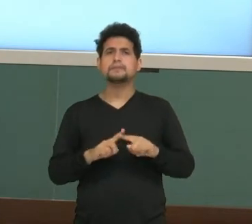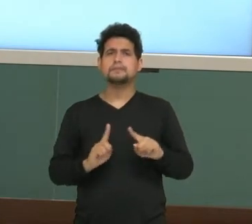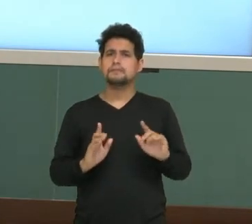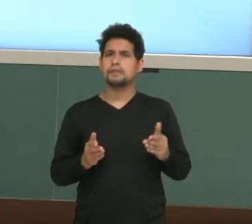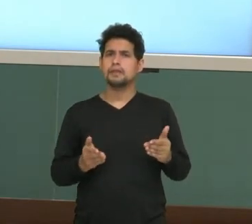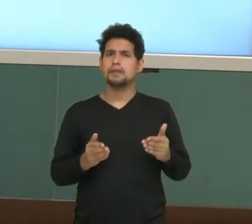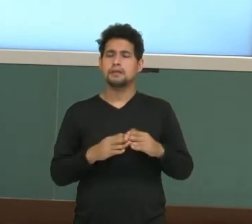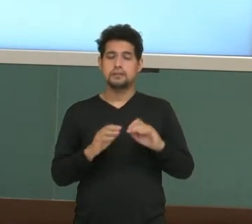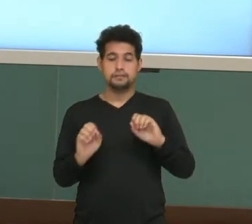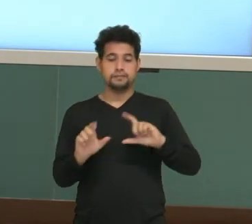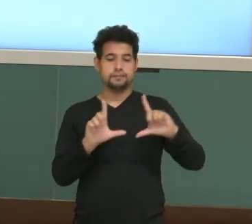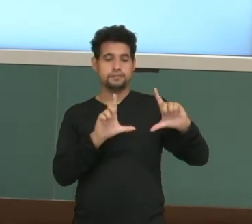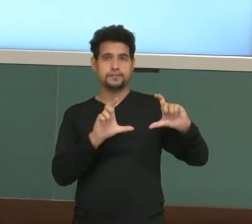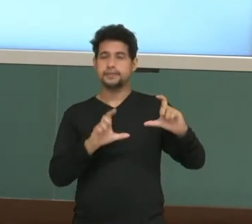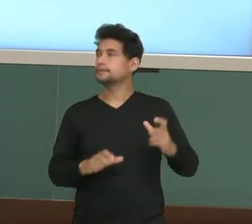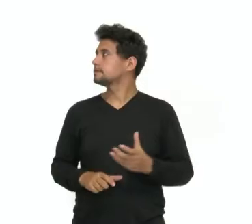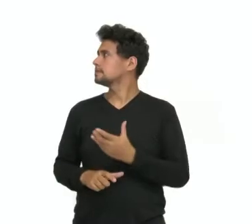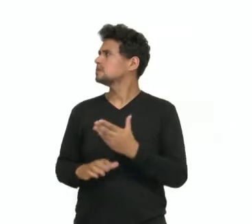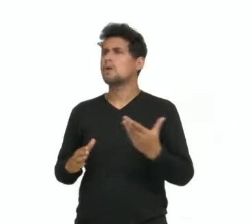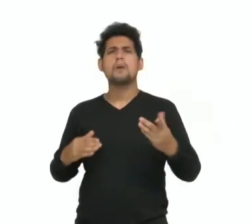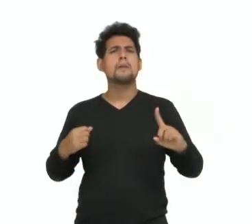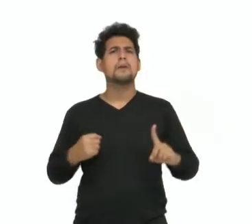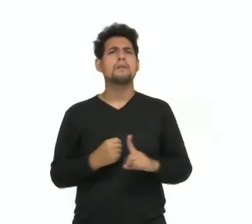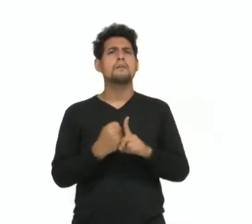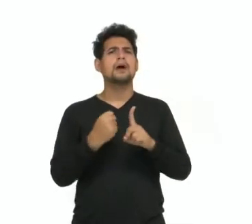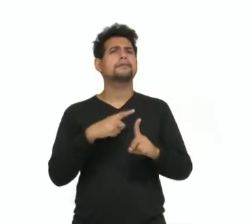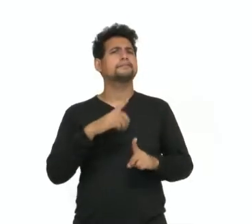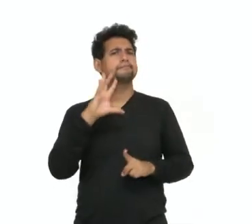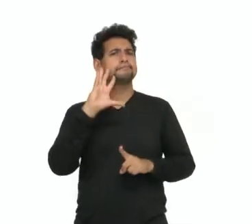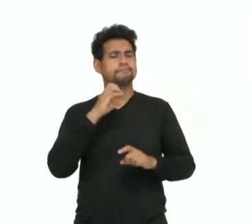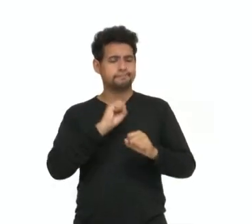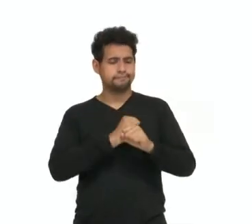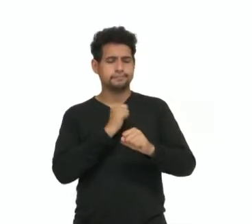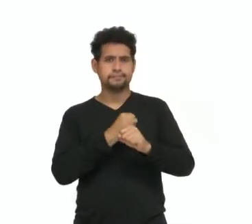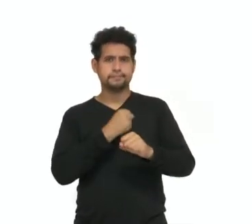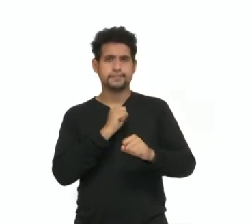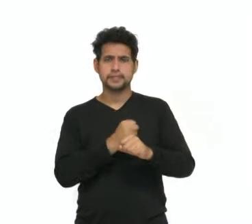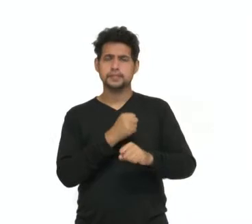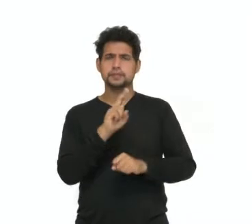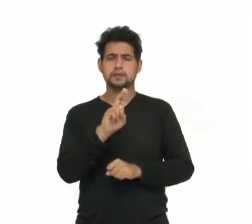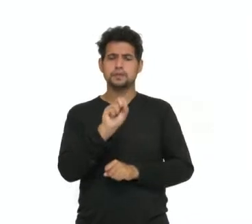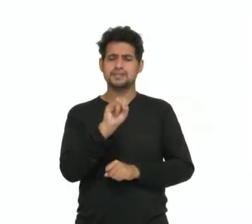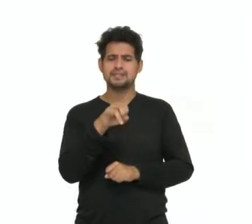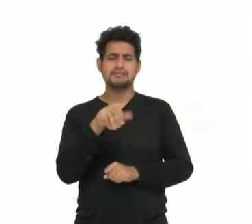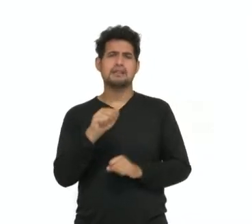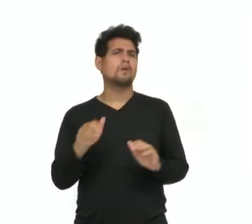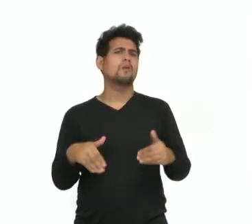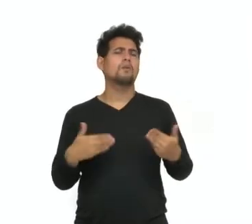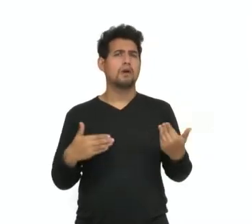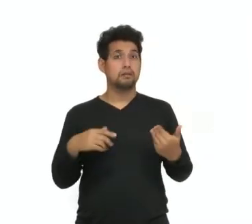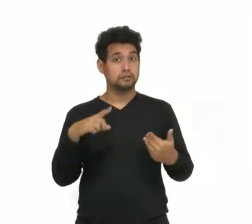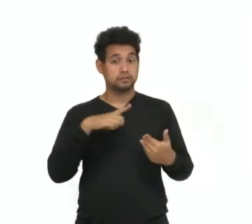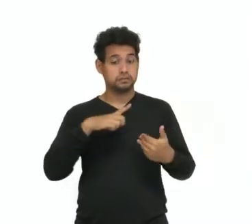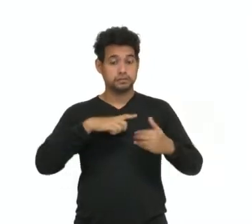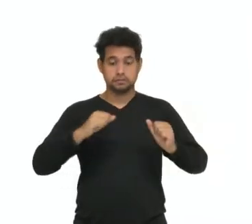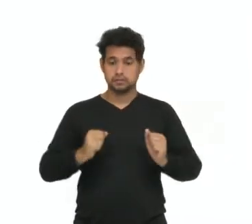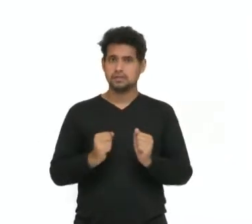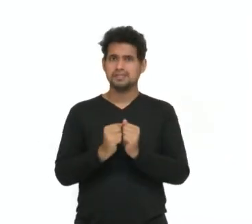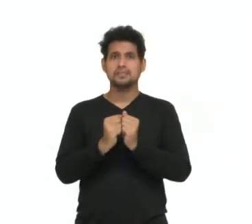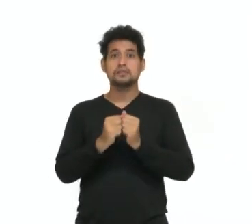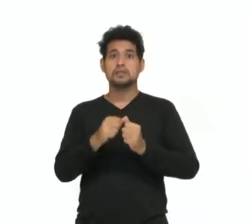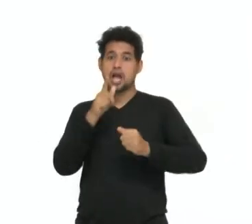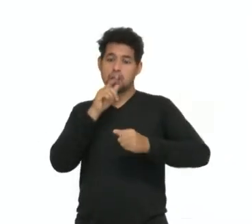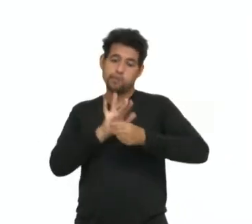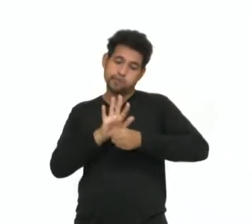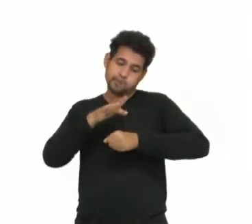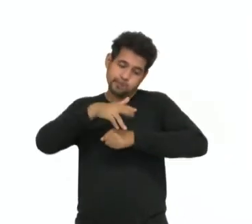as imagens que a gente vê, ó, os impactos ambientais da construção de uma usina hidrelétrica. Havia um conjunto de cachoeiras